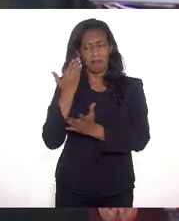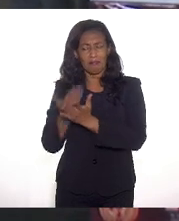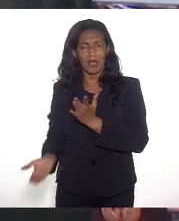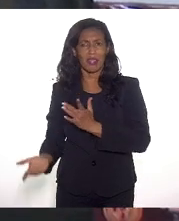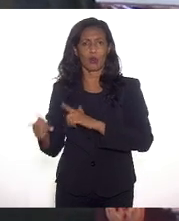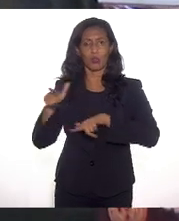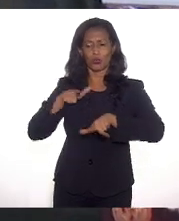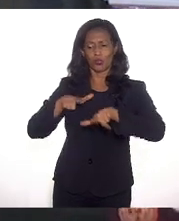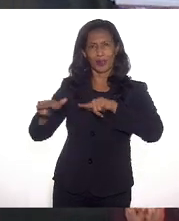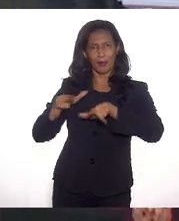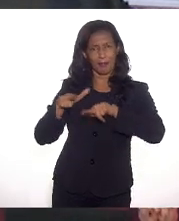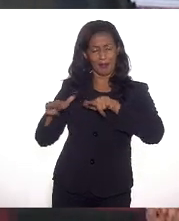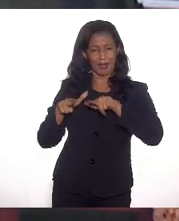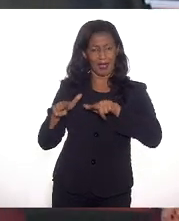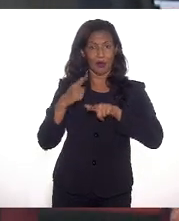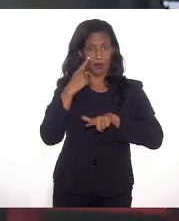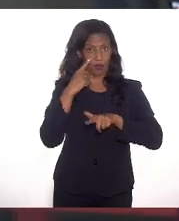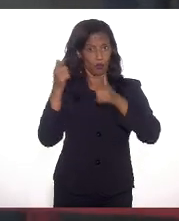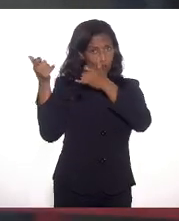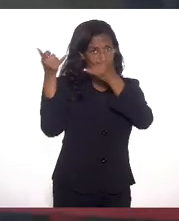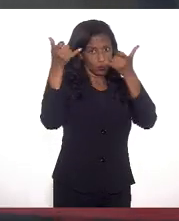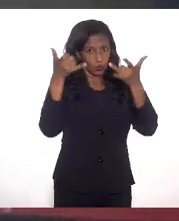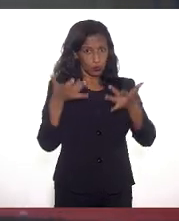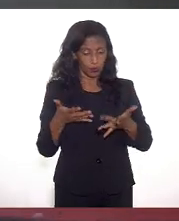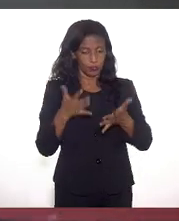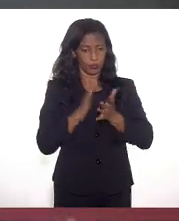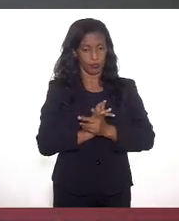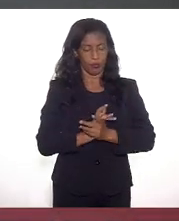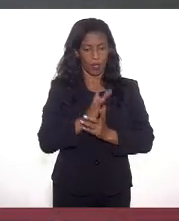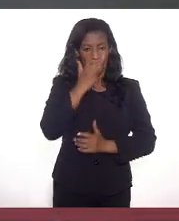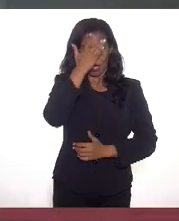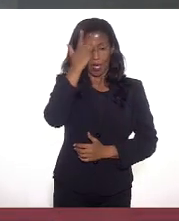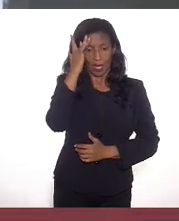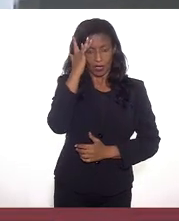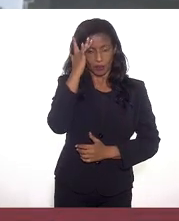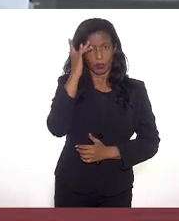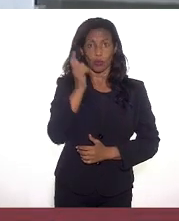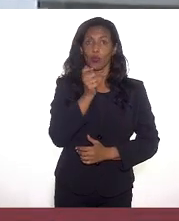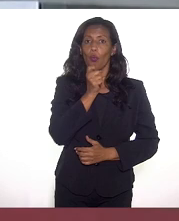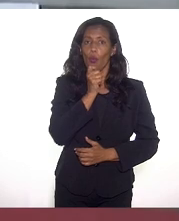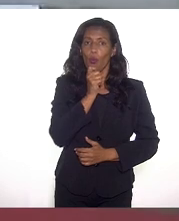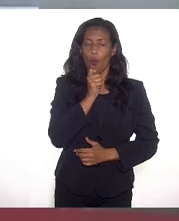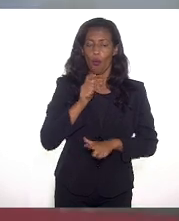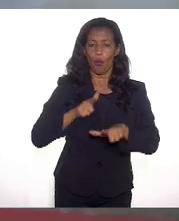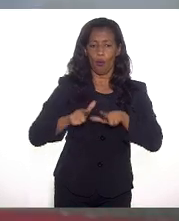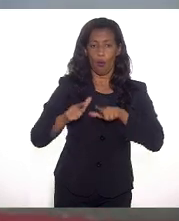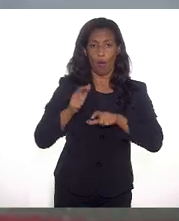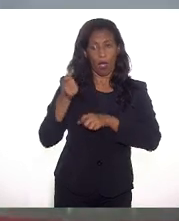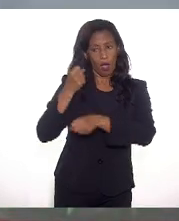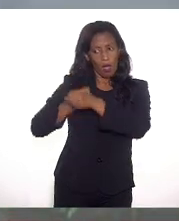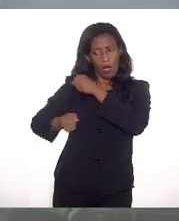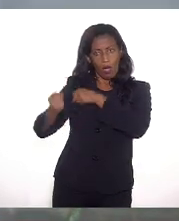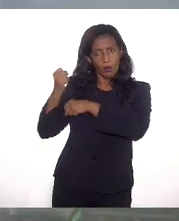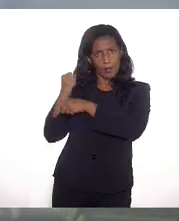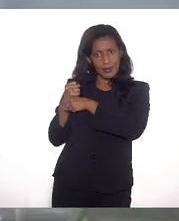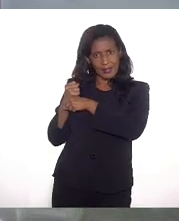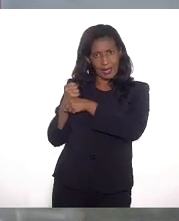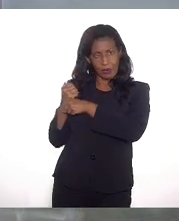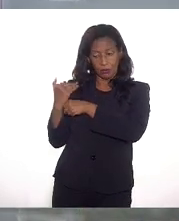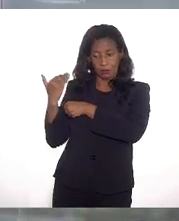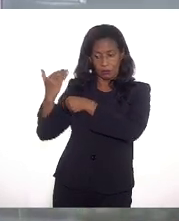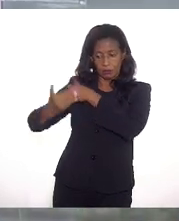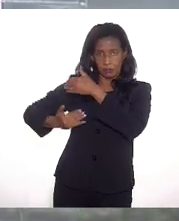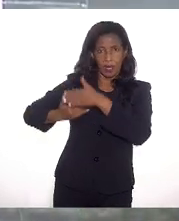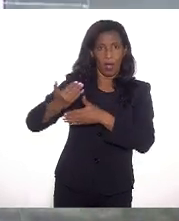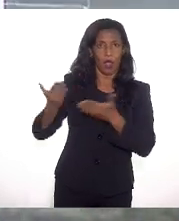pouquinho como é que é essa questão. Mas pessoas que ficaram desempregadas do ano passado para cá